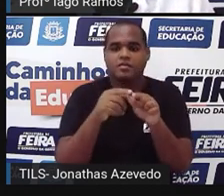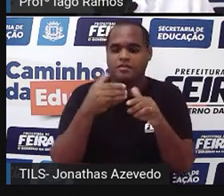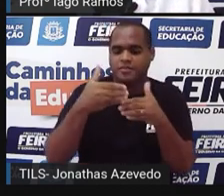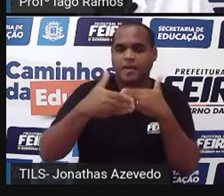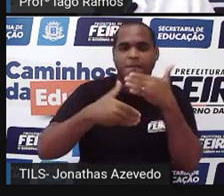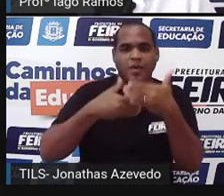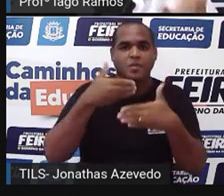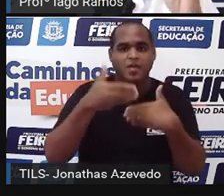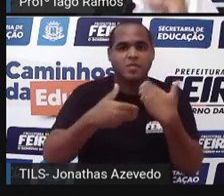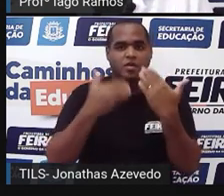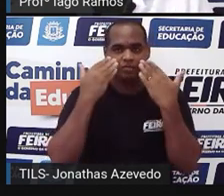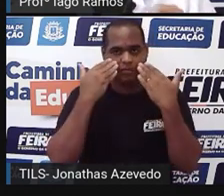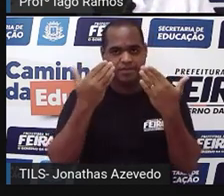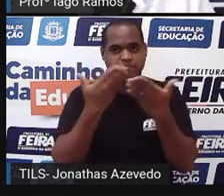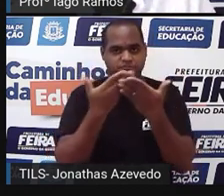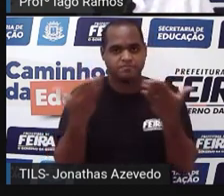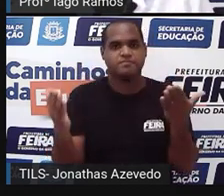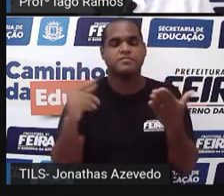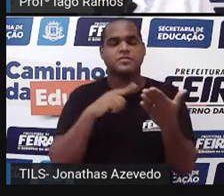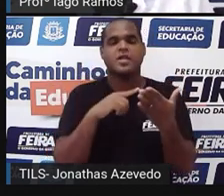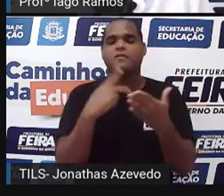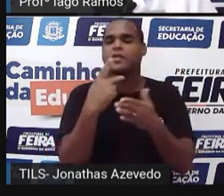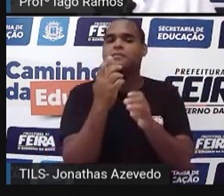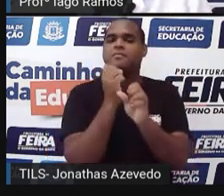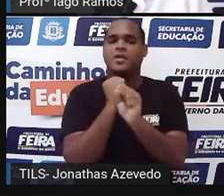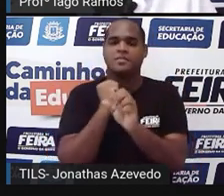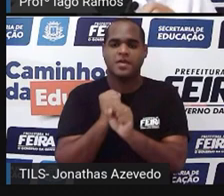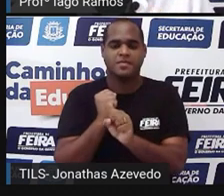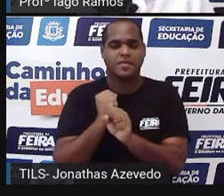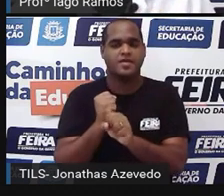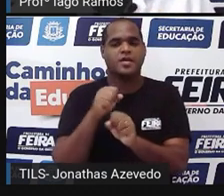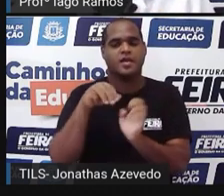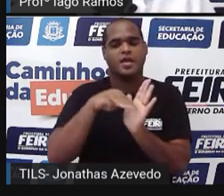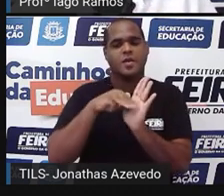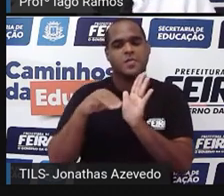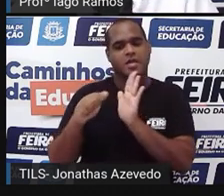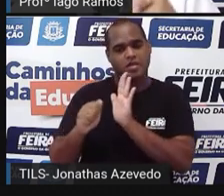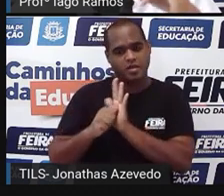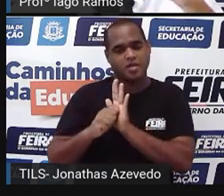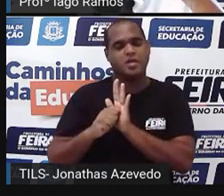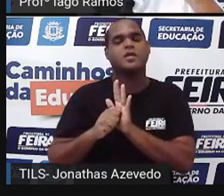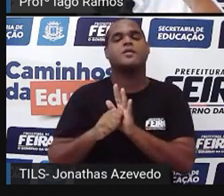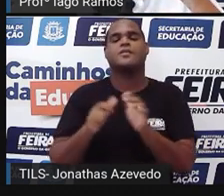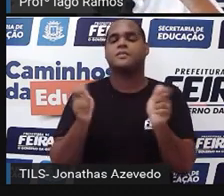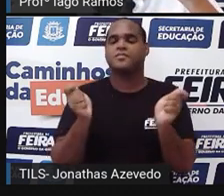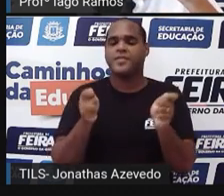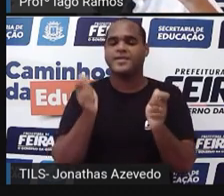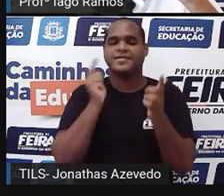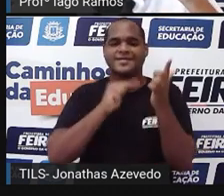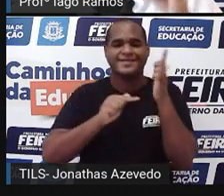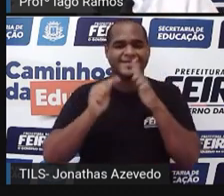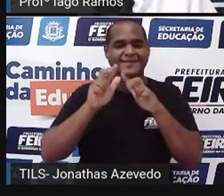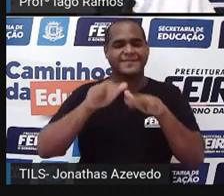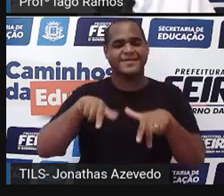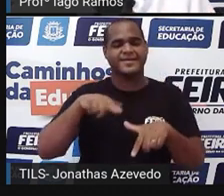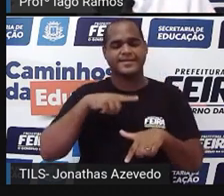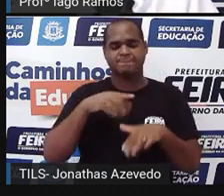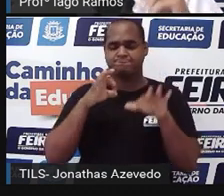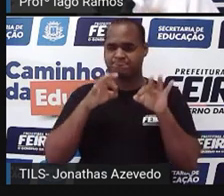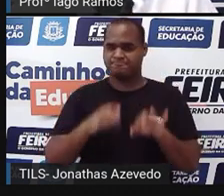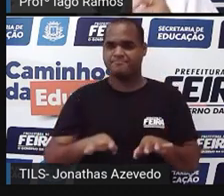passos que eu vou te mostrar e você vai estar calculando média aritmética né de uma forma